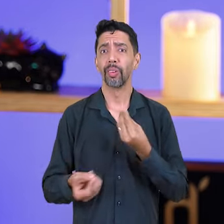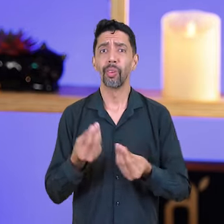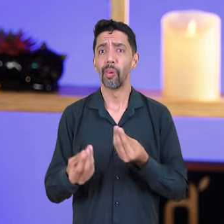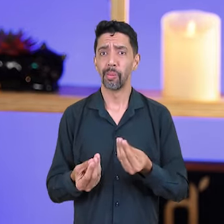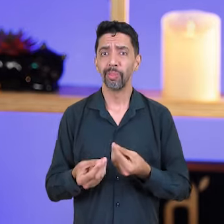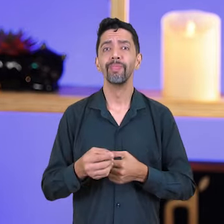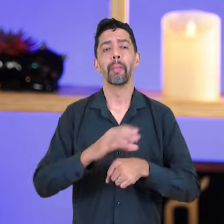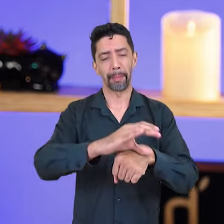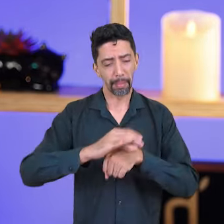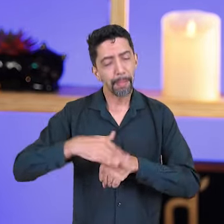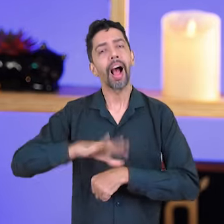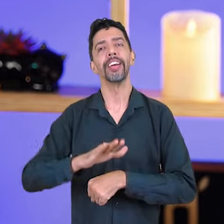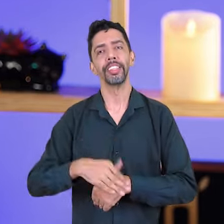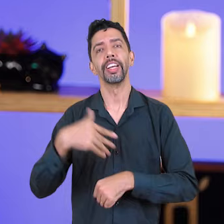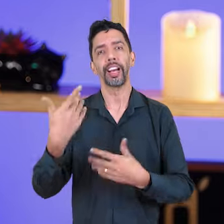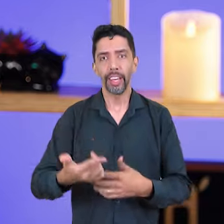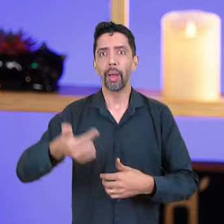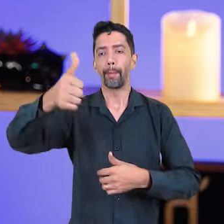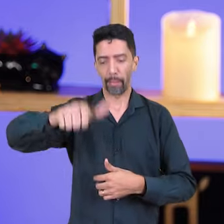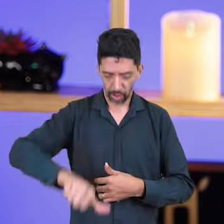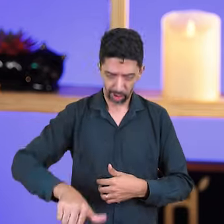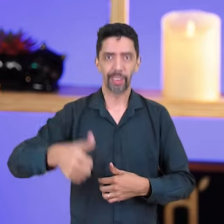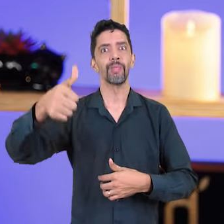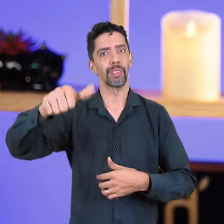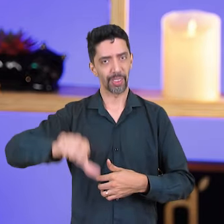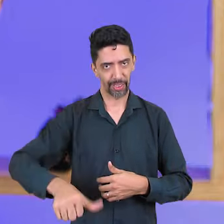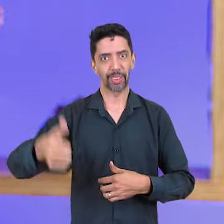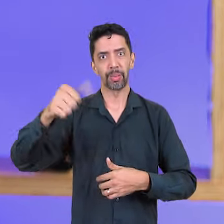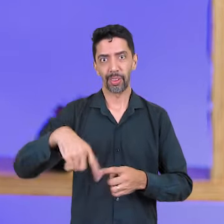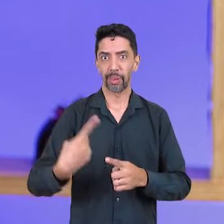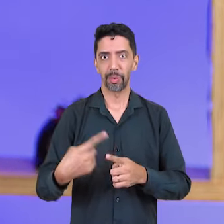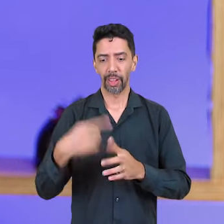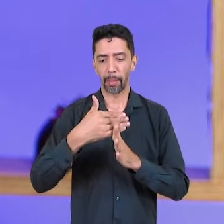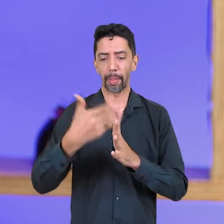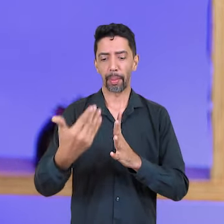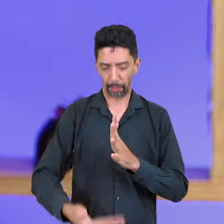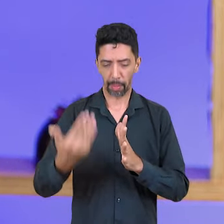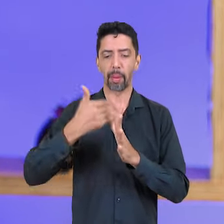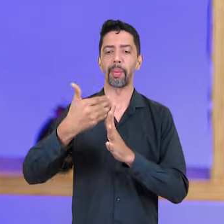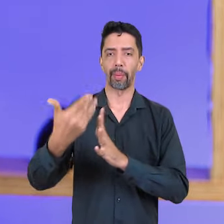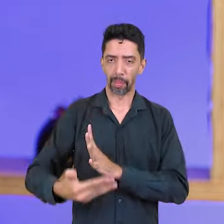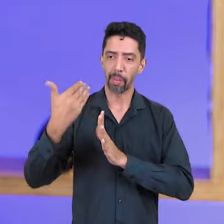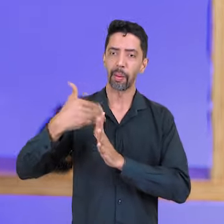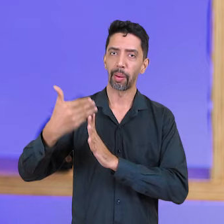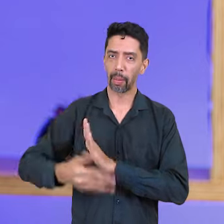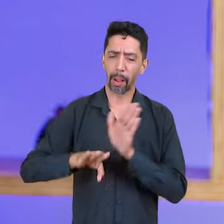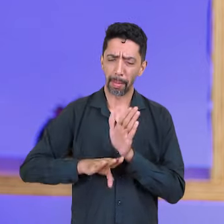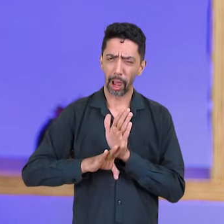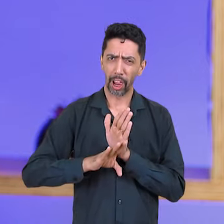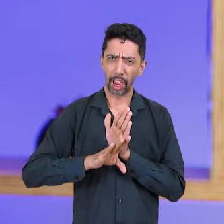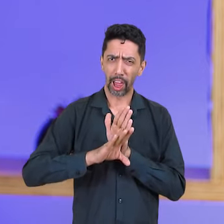subindo mais e mais estas prestações, quantidades delas. Já eu estou gastando mais de 5 mil só